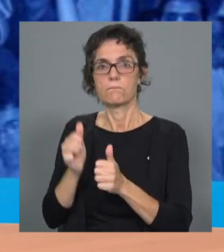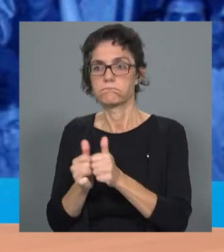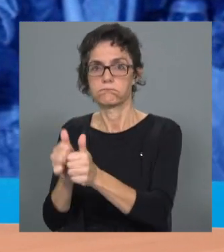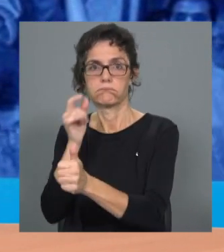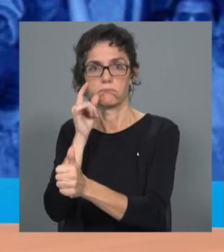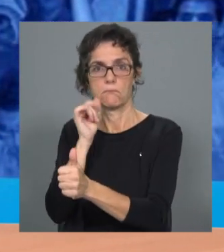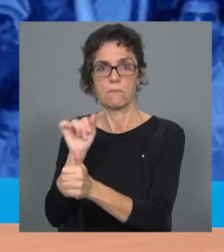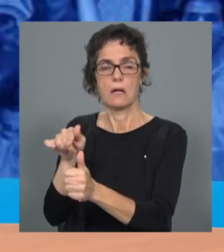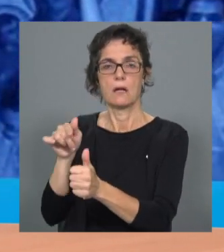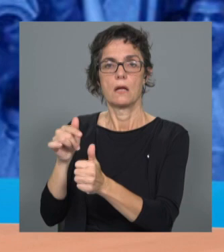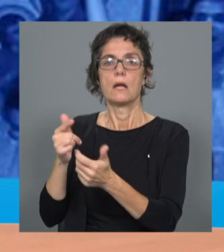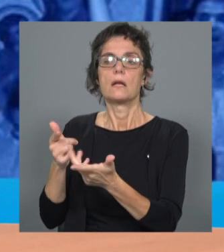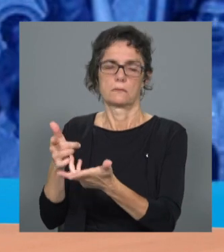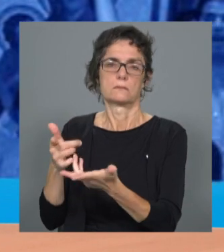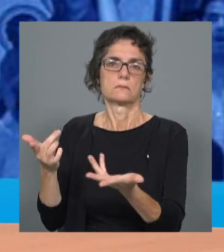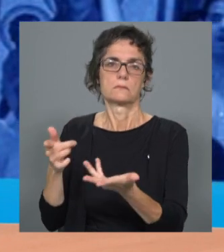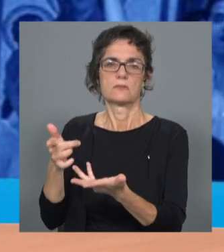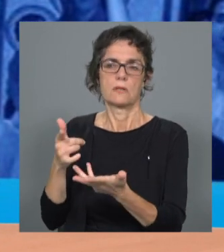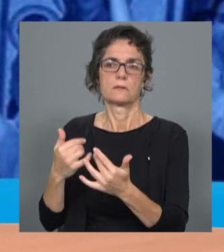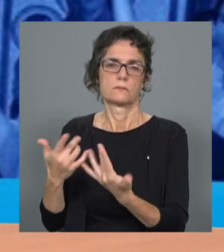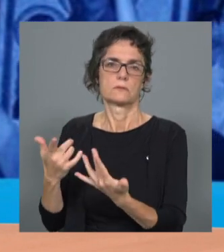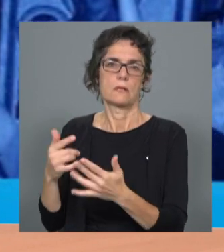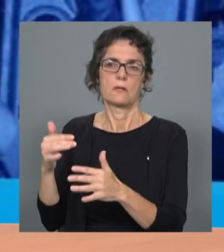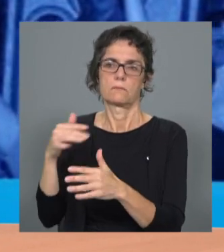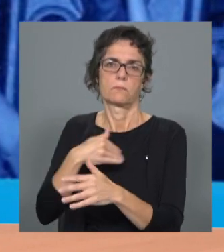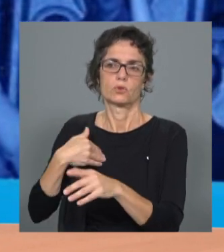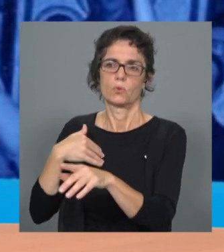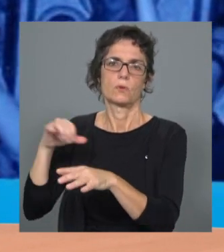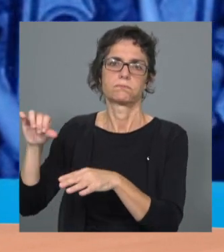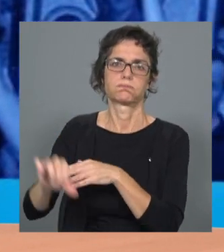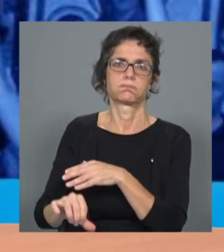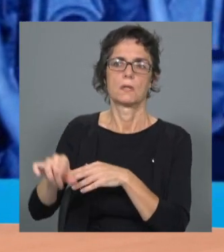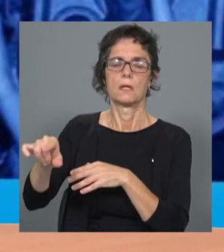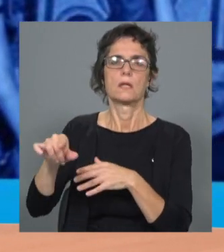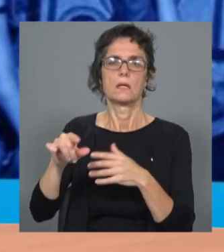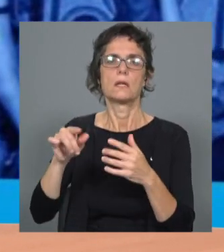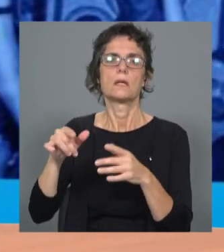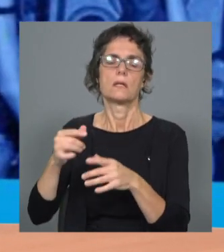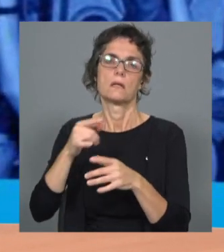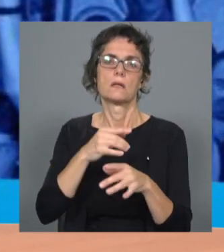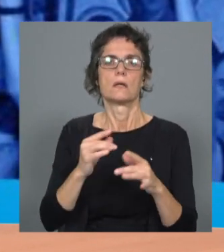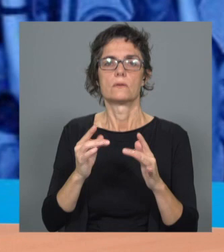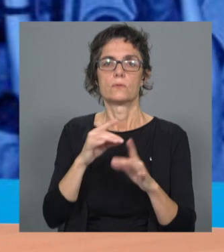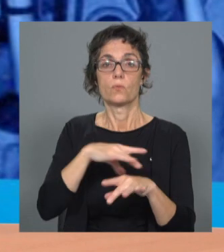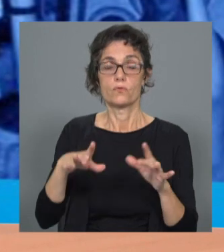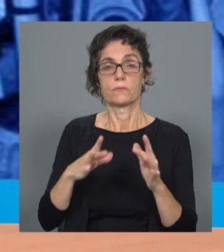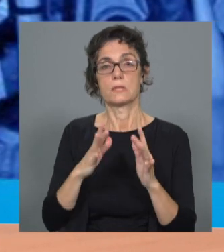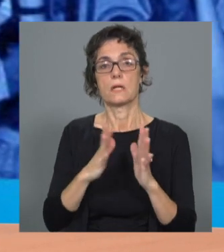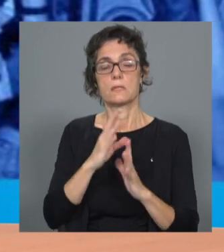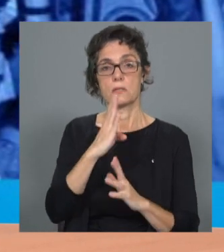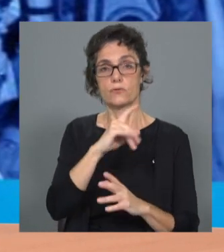os bombeiros, e eu fui para o Hospital de São José, e logo no dia a seguir ficou confirmado que ele estava com